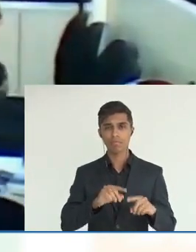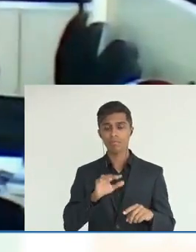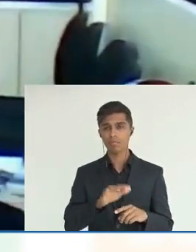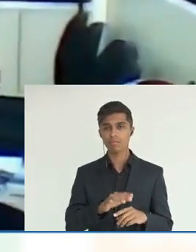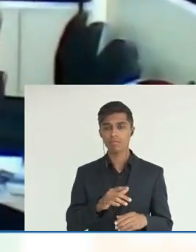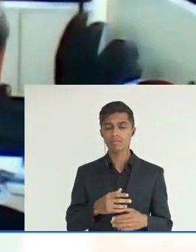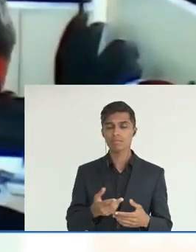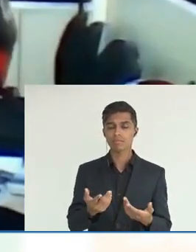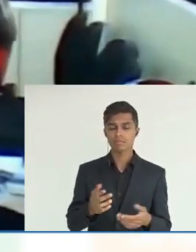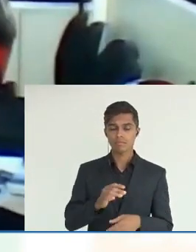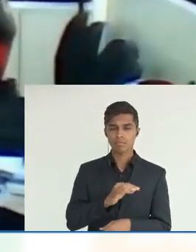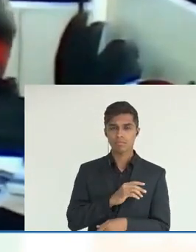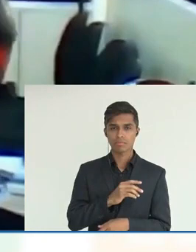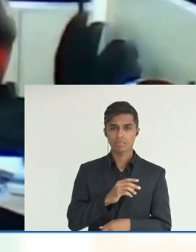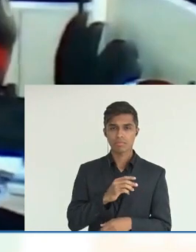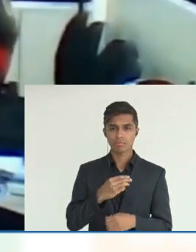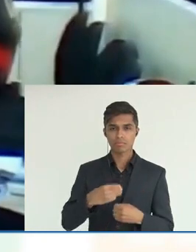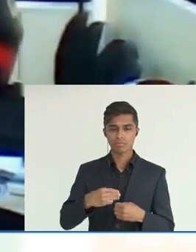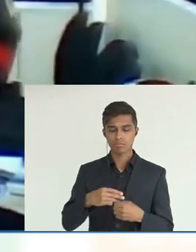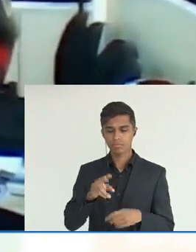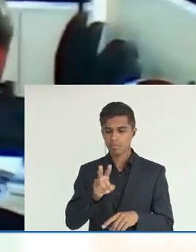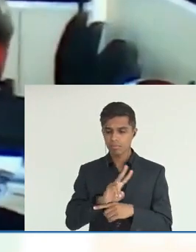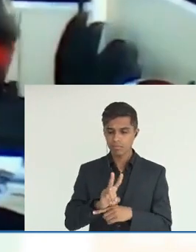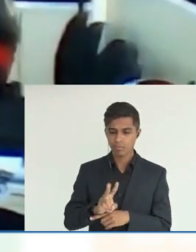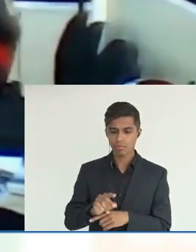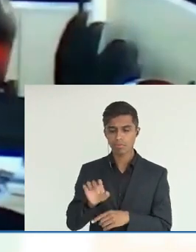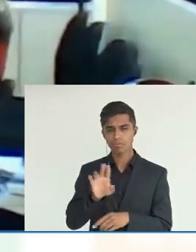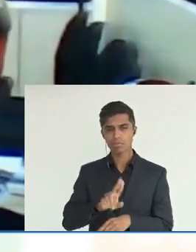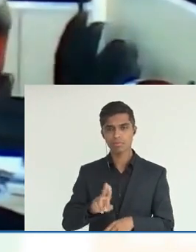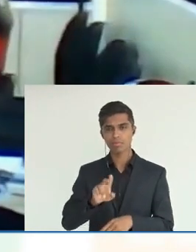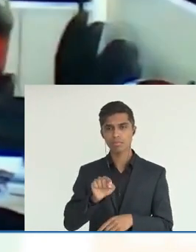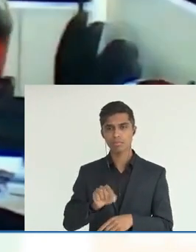exposição com essa estratégia.